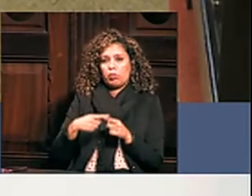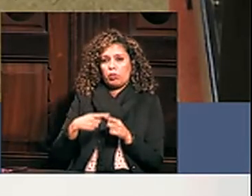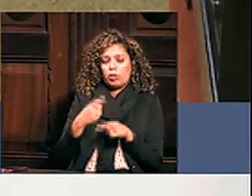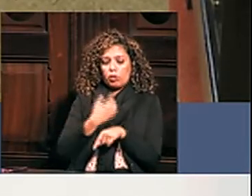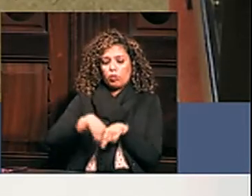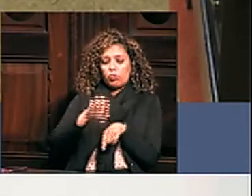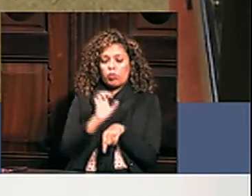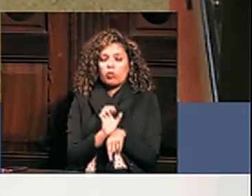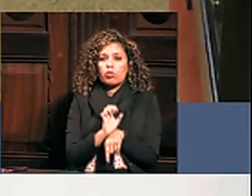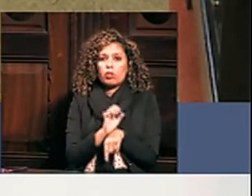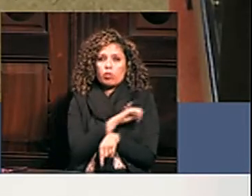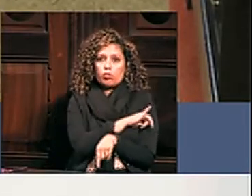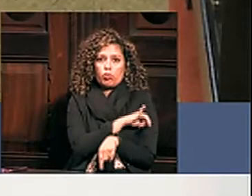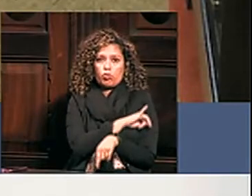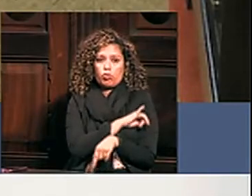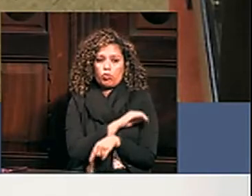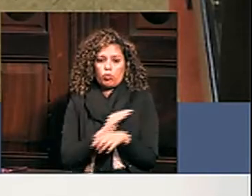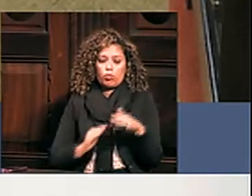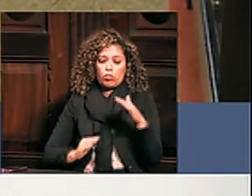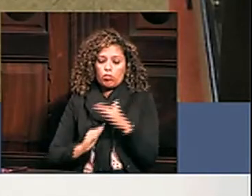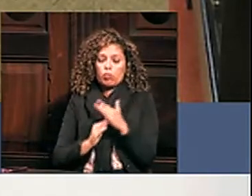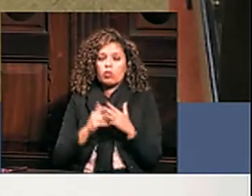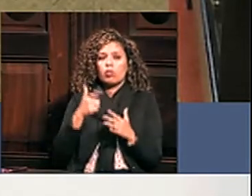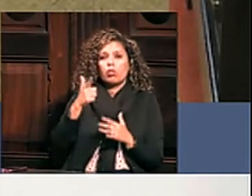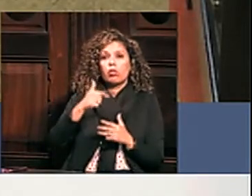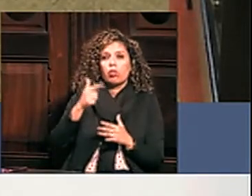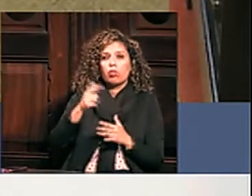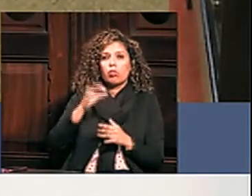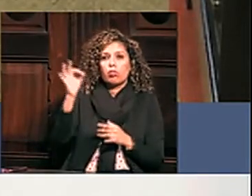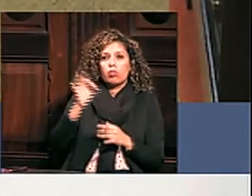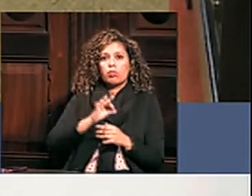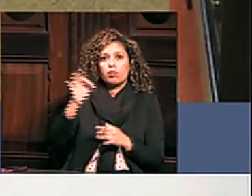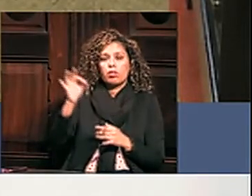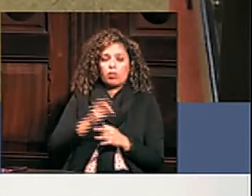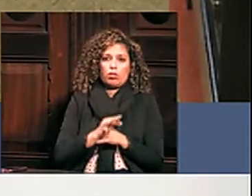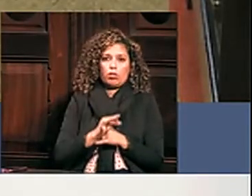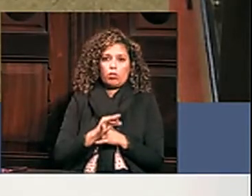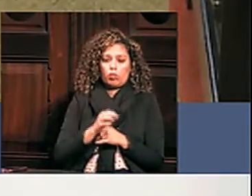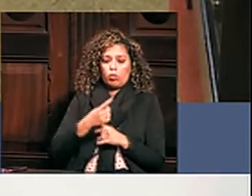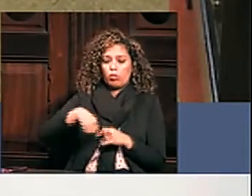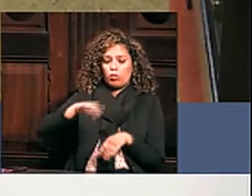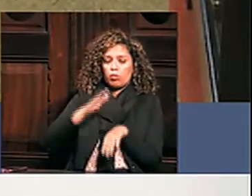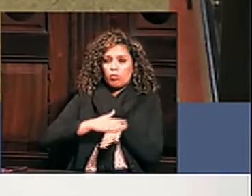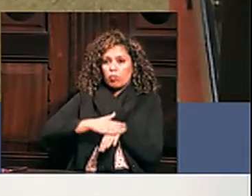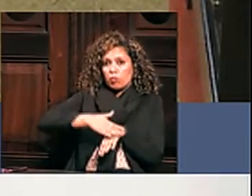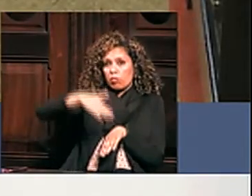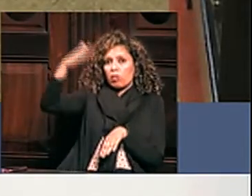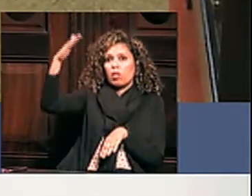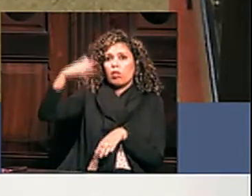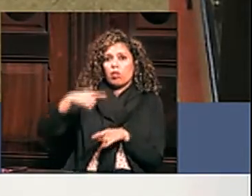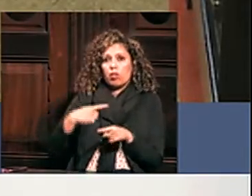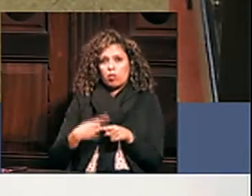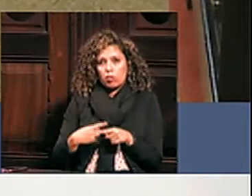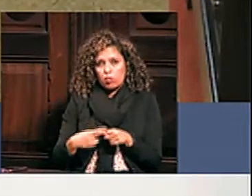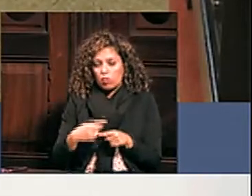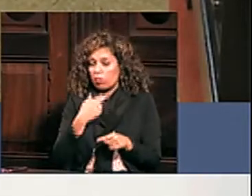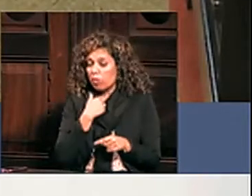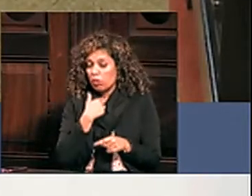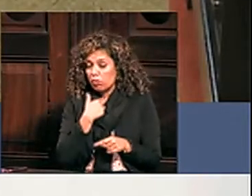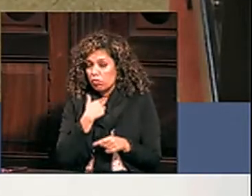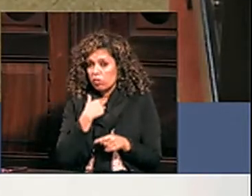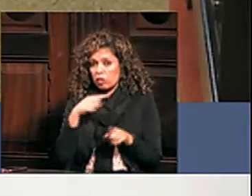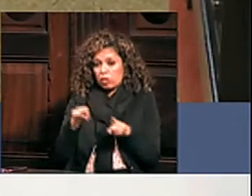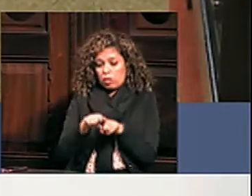12%. Então você não pode botar uma alíquota interna menor que a alíquota interestadual. Então só podia